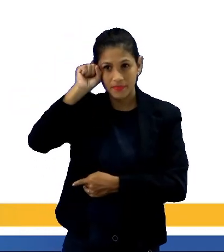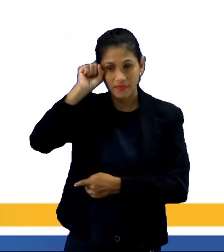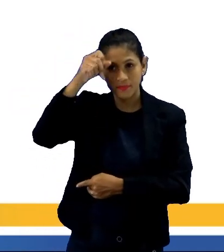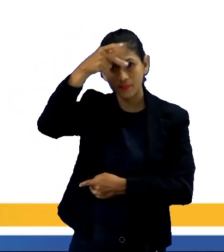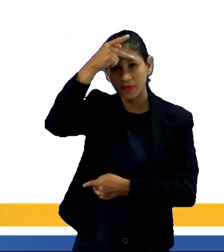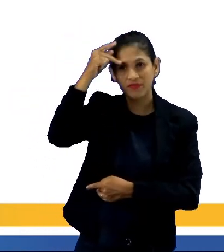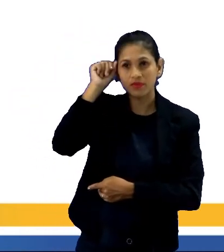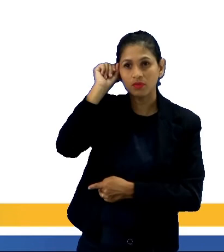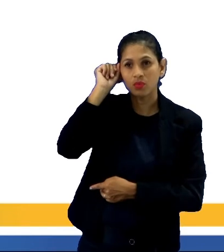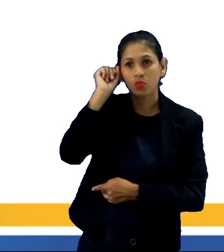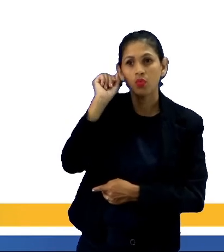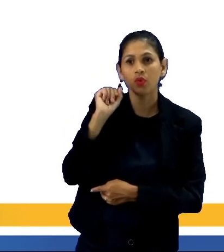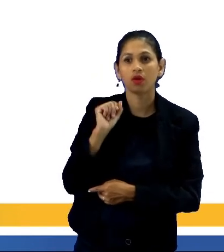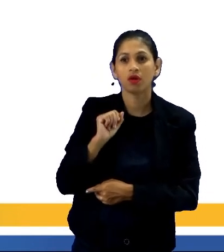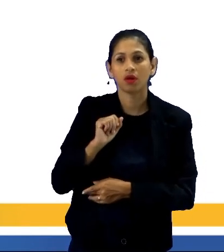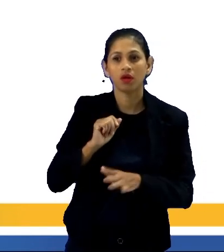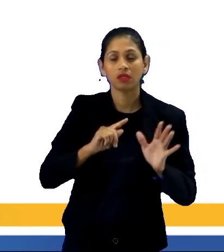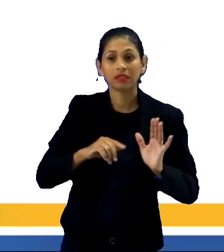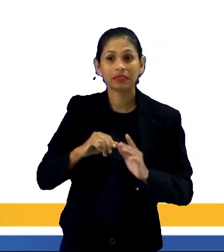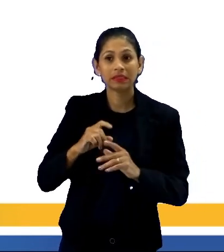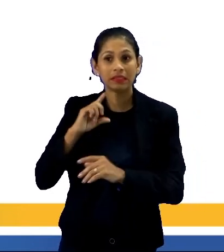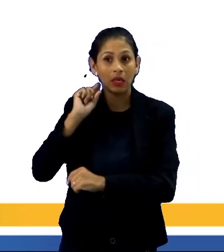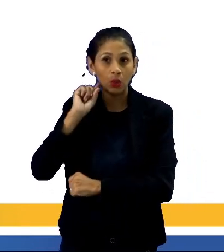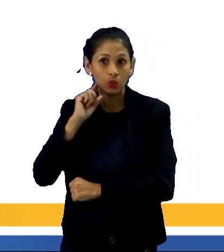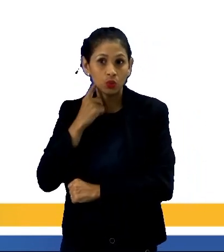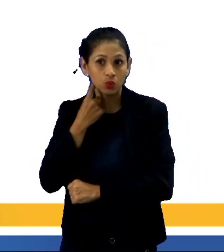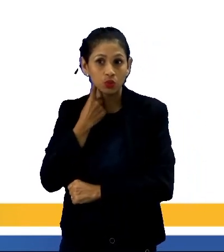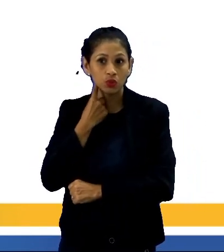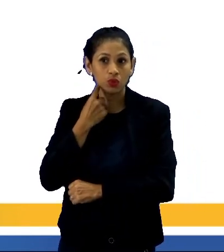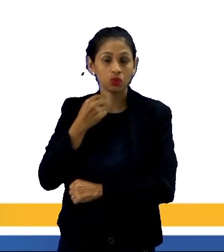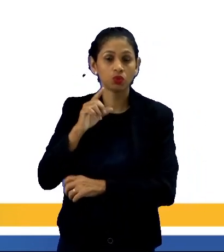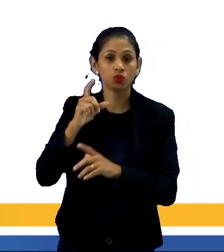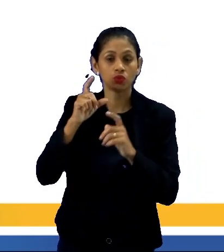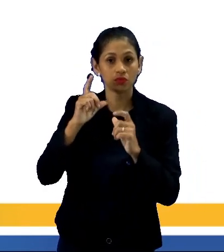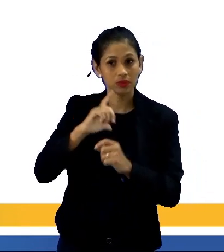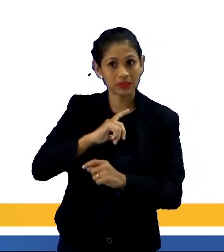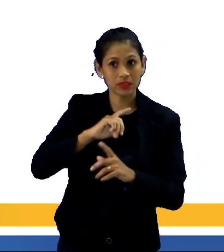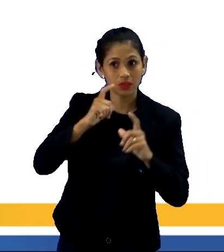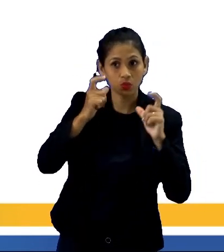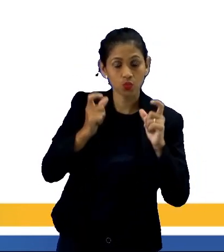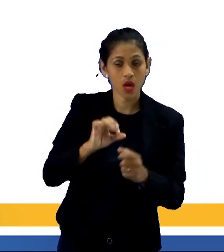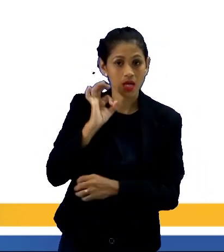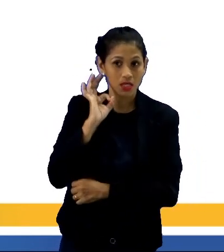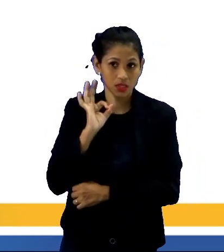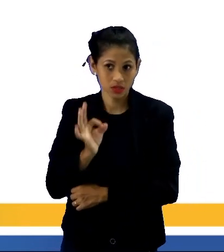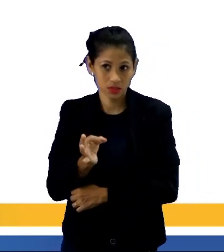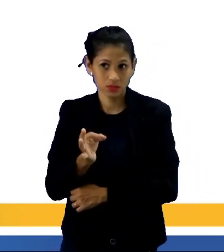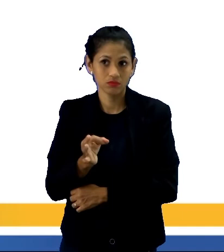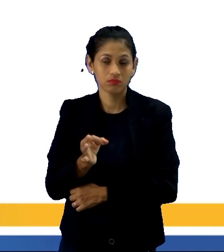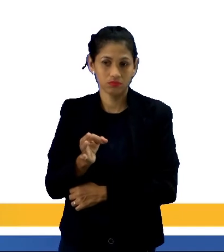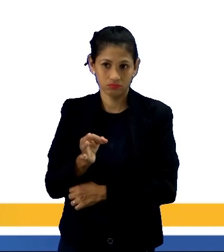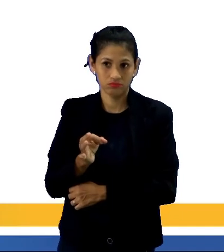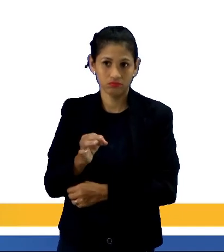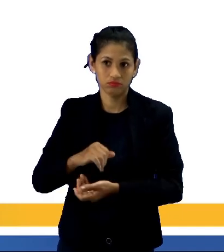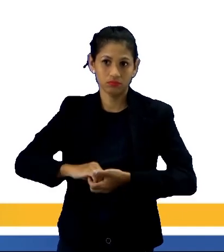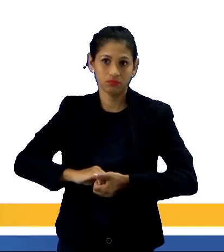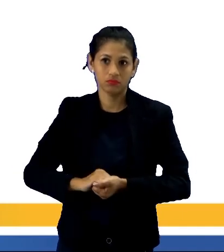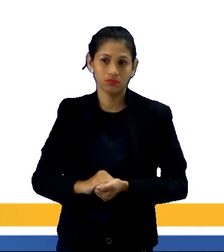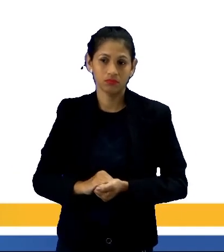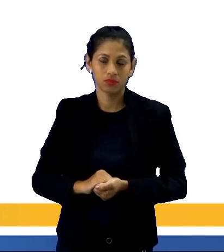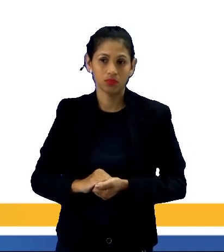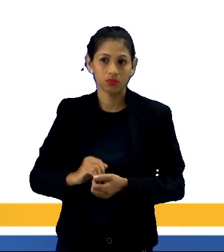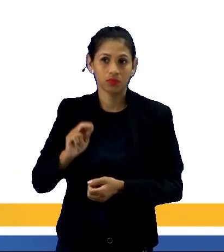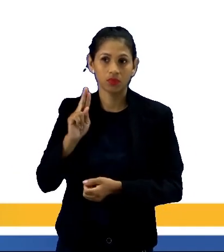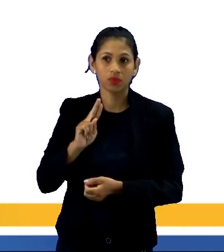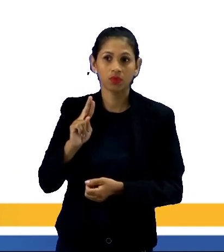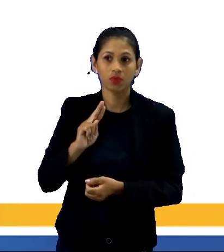mais limpa. O modo imperativo é usado para expressar ações que se exige do interlocutor por